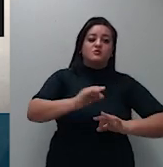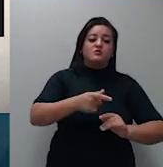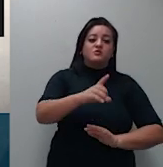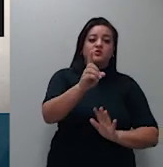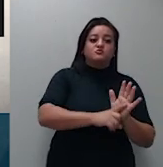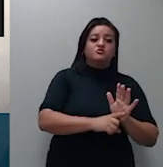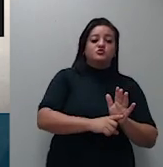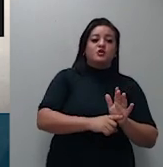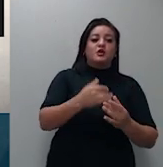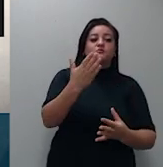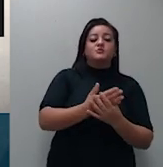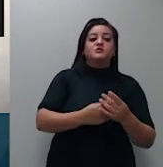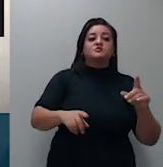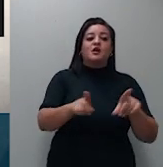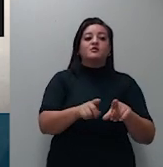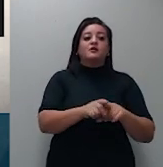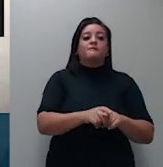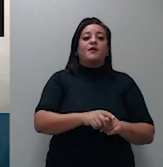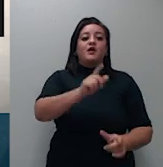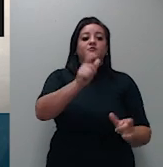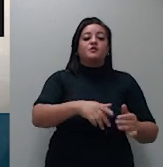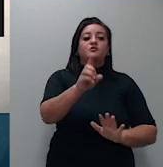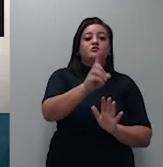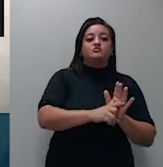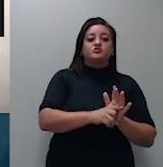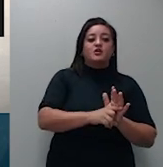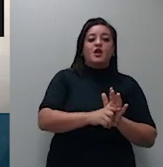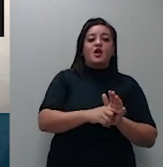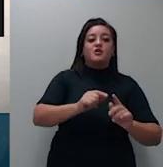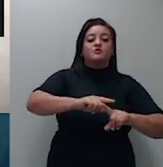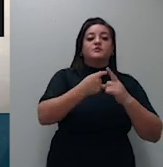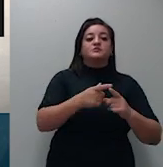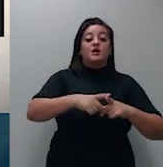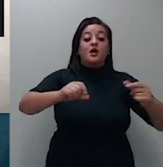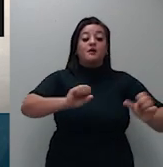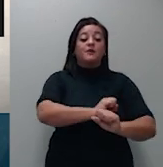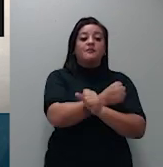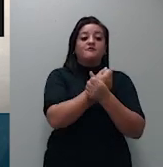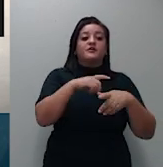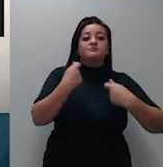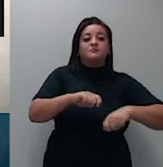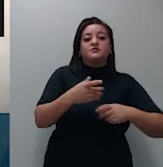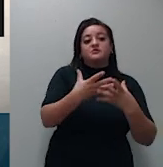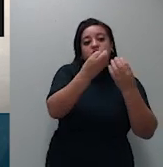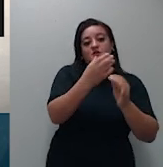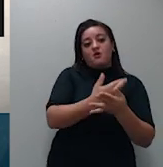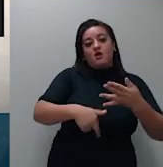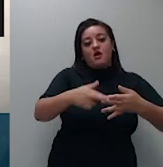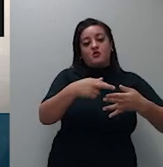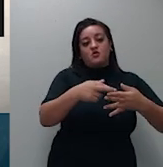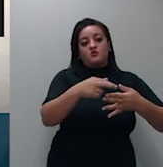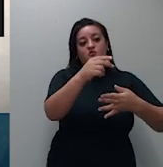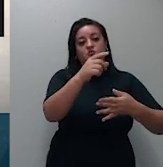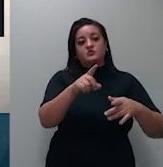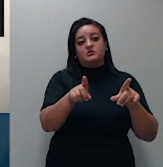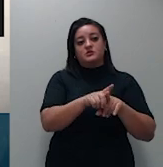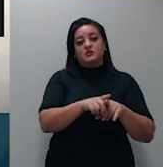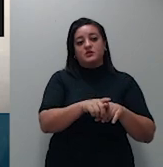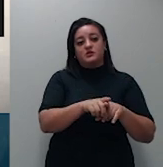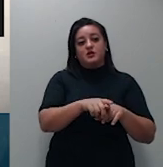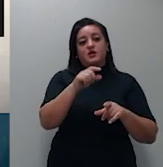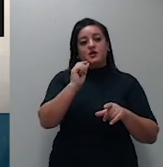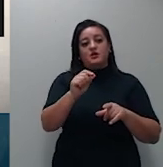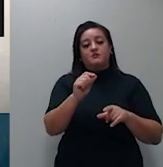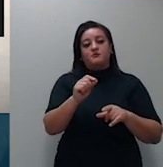as partes o direito ao contraditório e ampla defesa merece provimento o recurso ordinário para que seja concedida